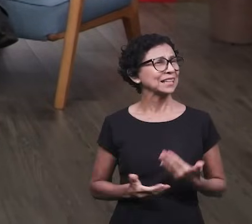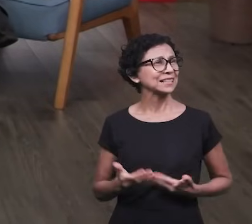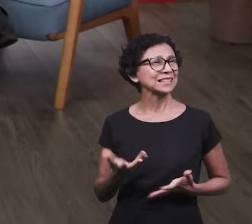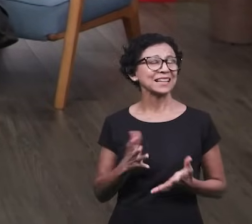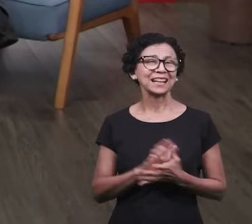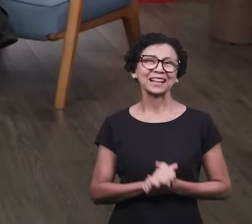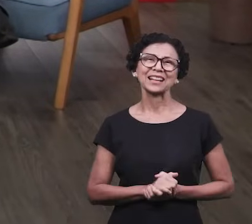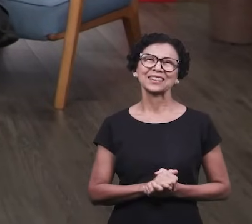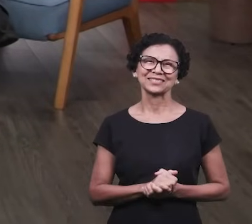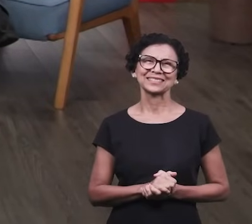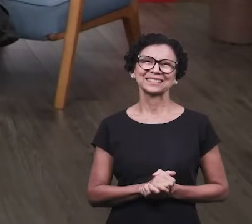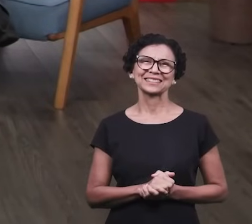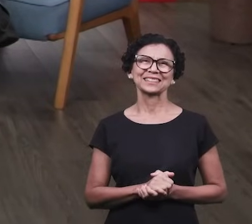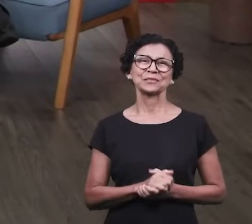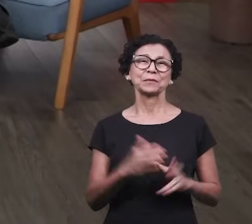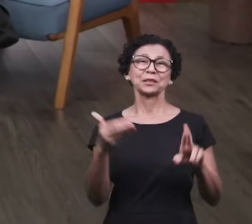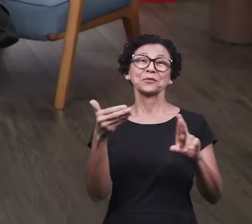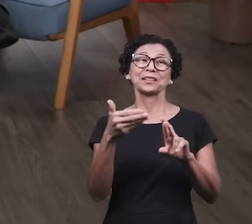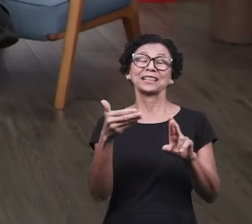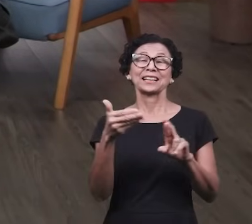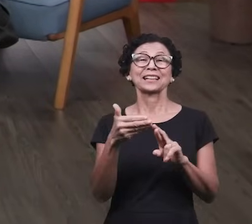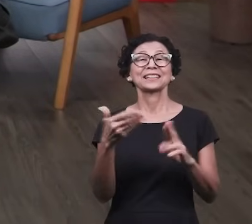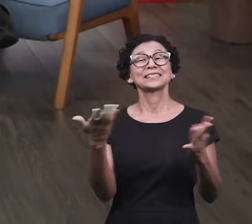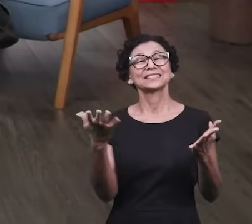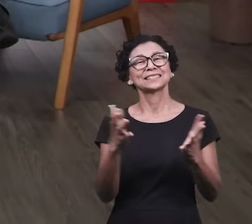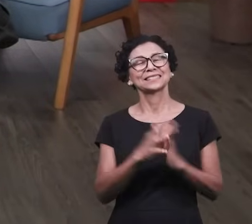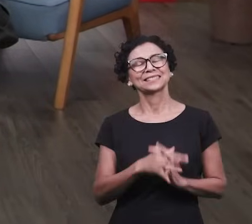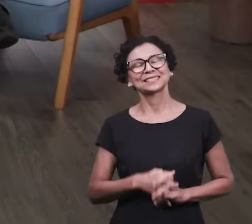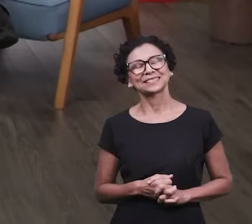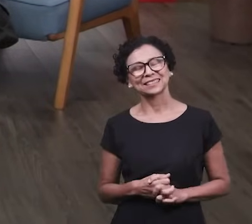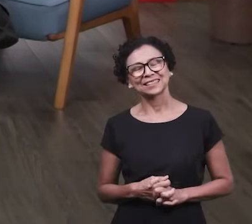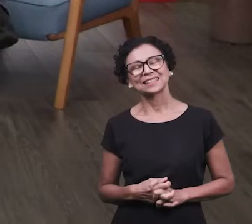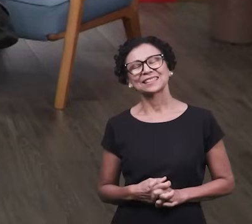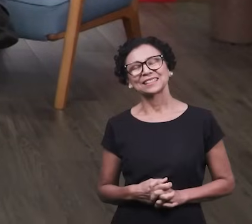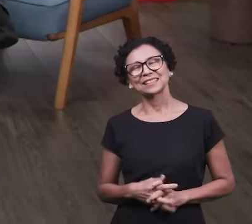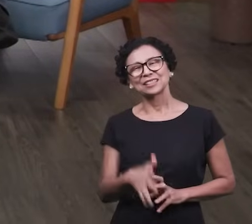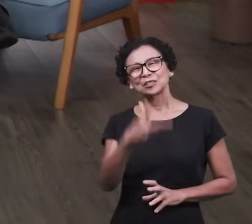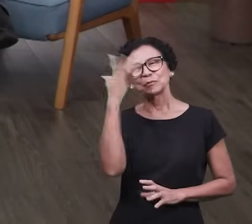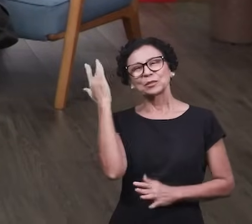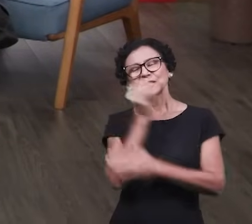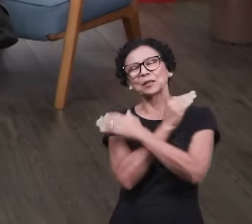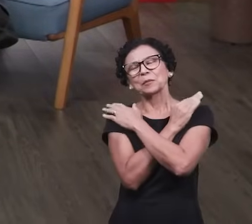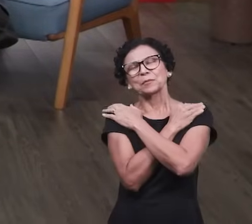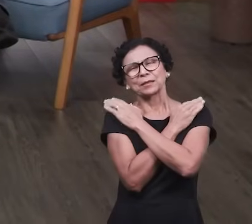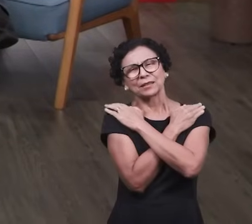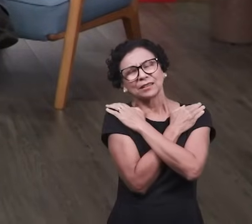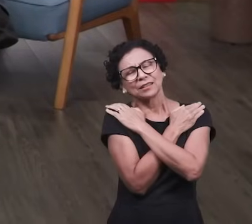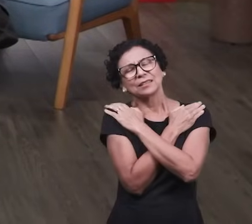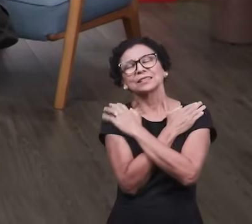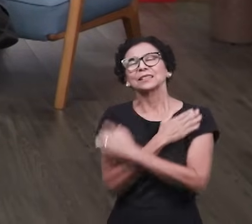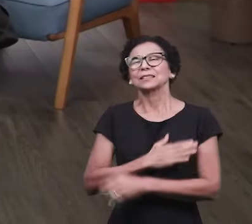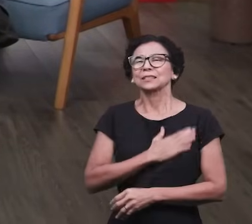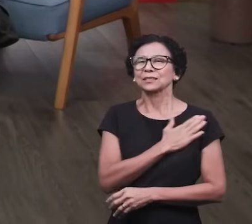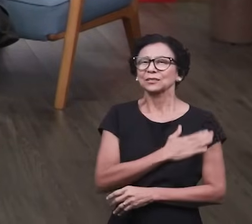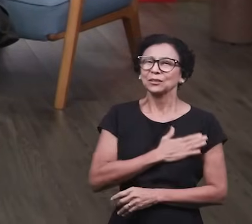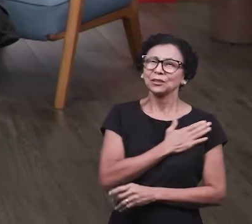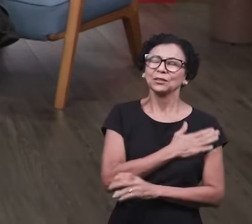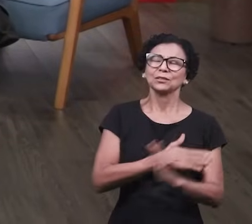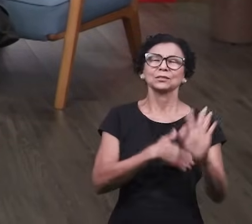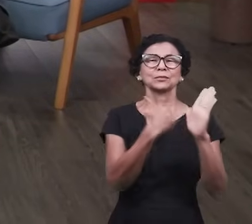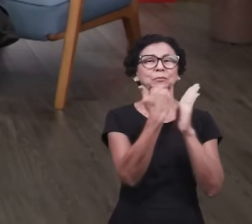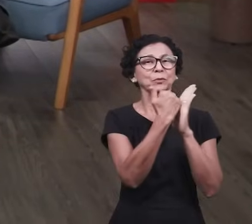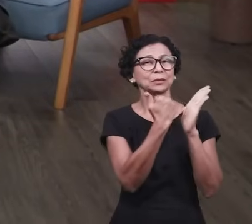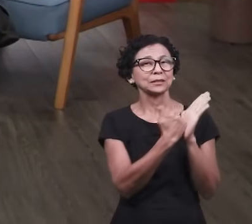virou um símbolo para nós. As pessoas que nos encontram, nos abraçam, falam que assistem aos programas, é